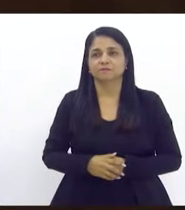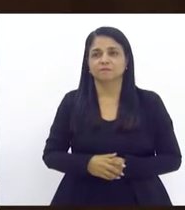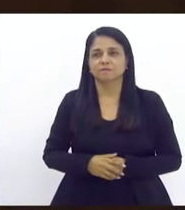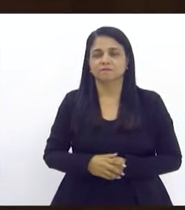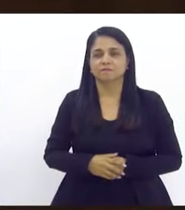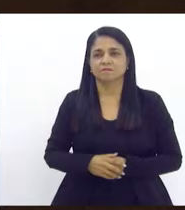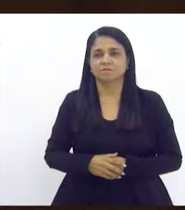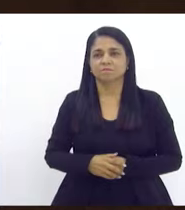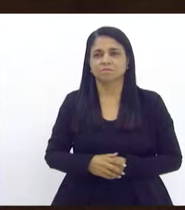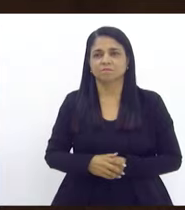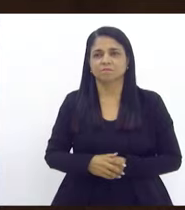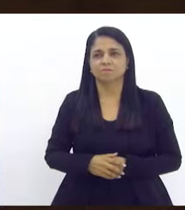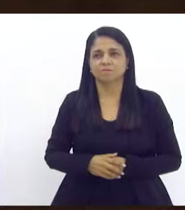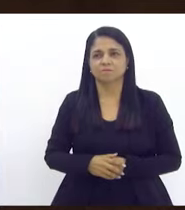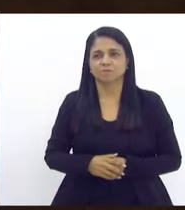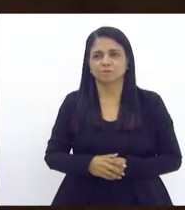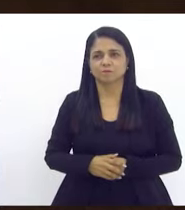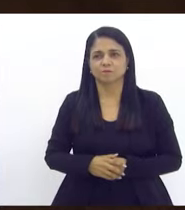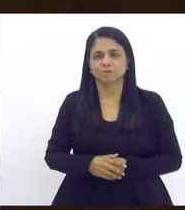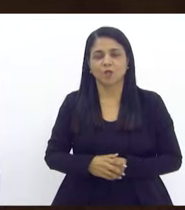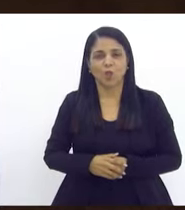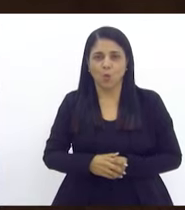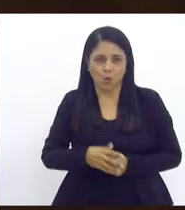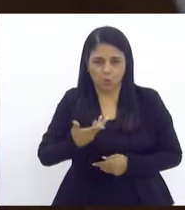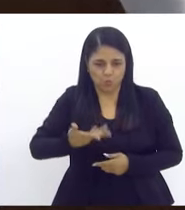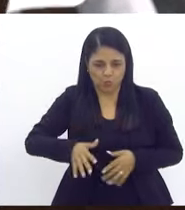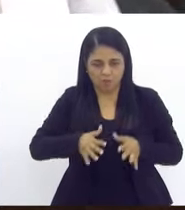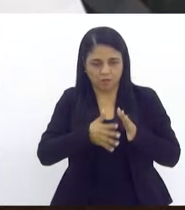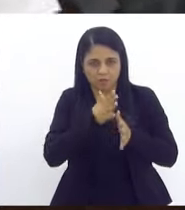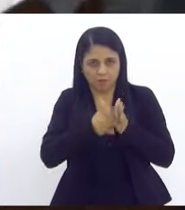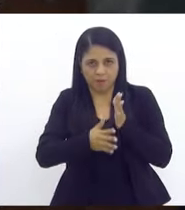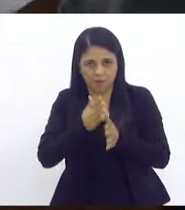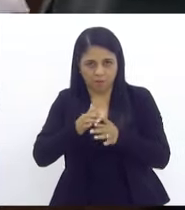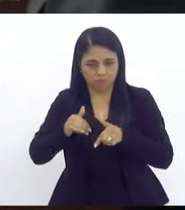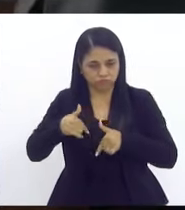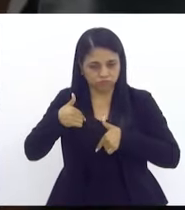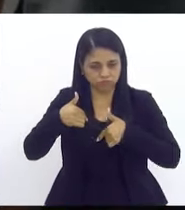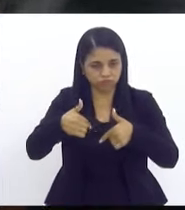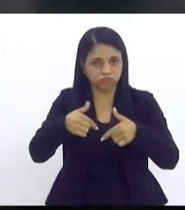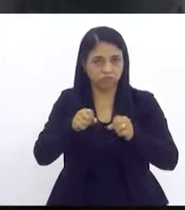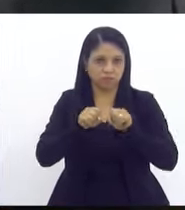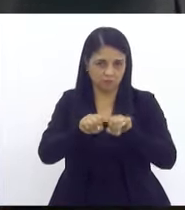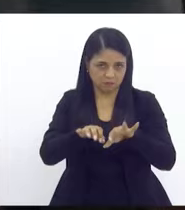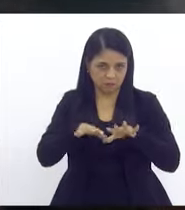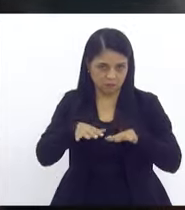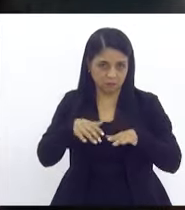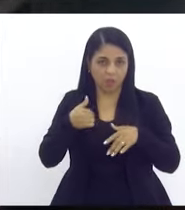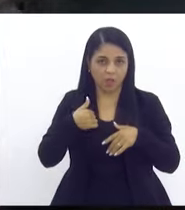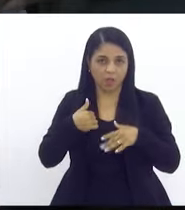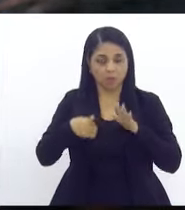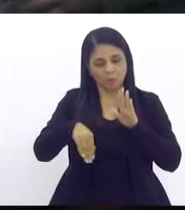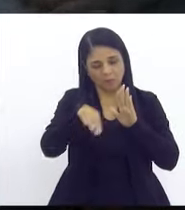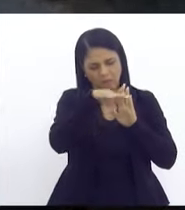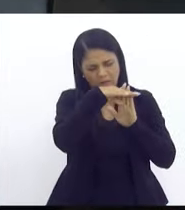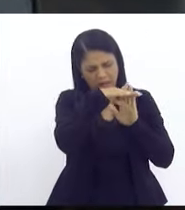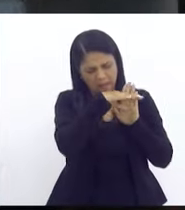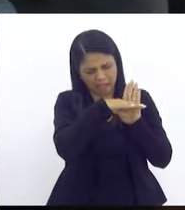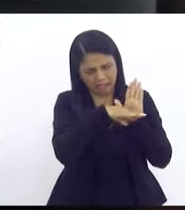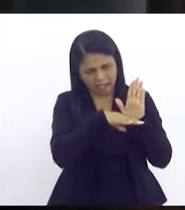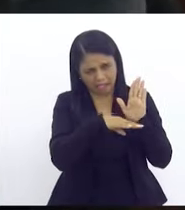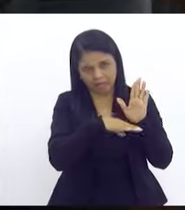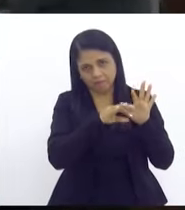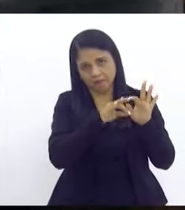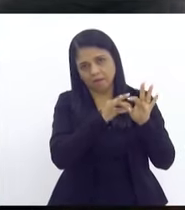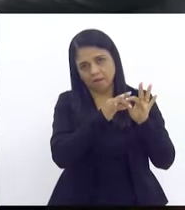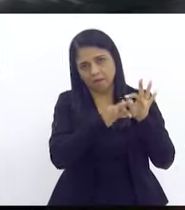para não atrapalhar o bom desempenho da casa e da sessão, como eu tenho uma lista muito extensa para